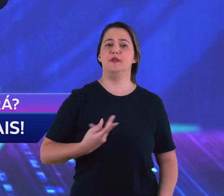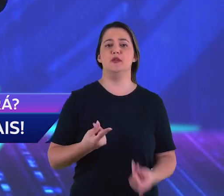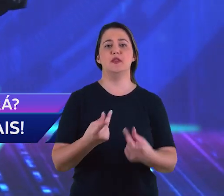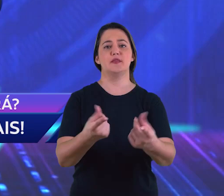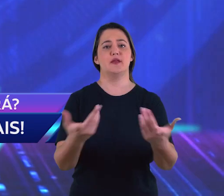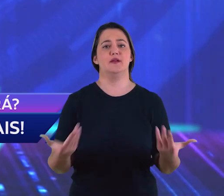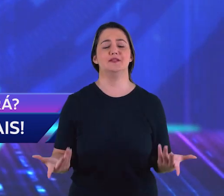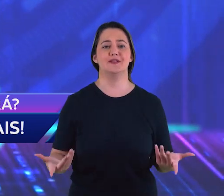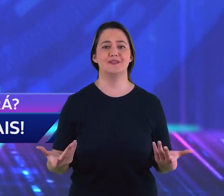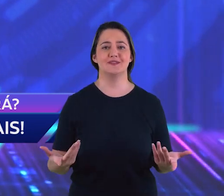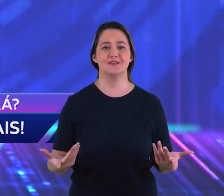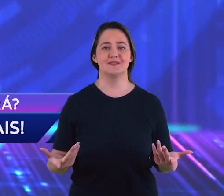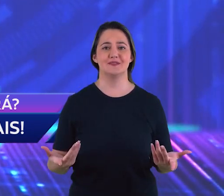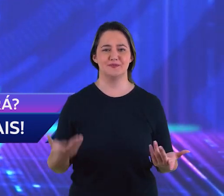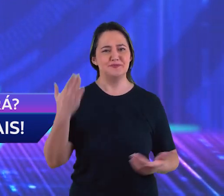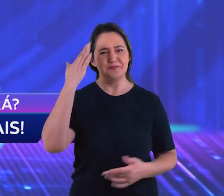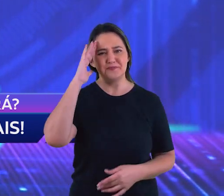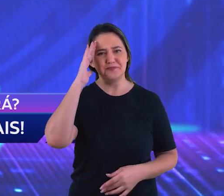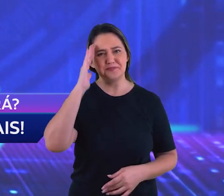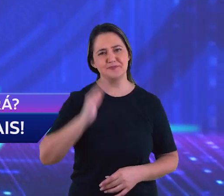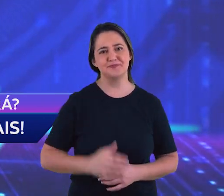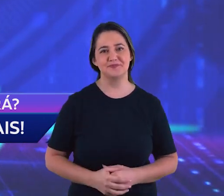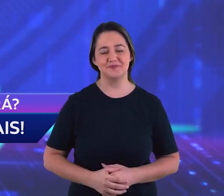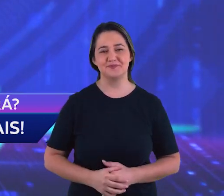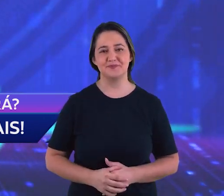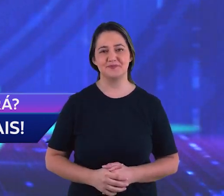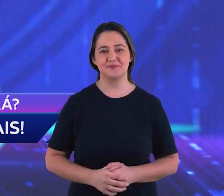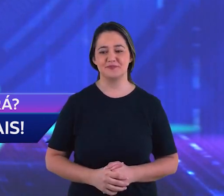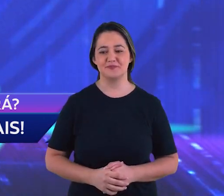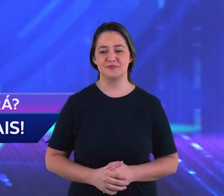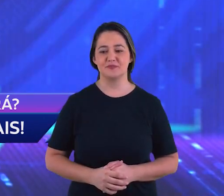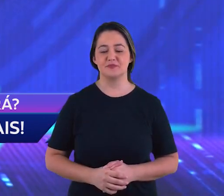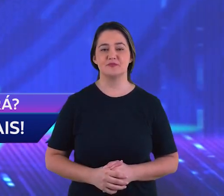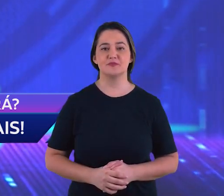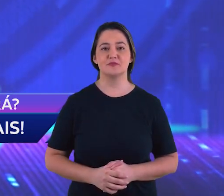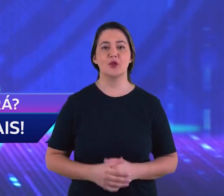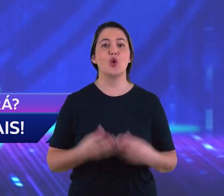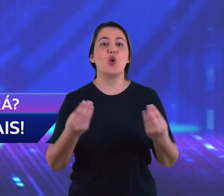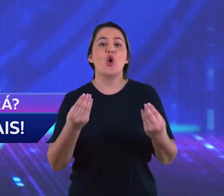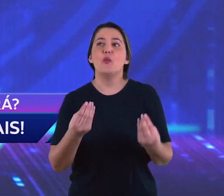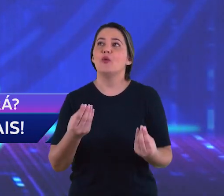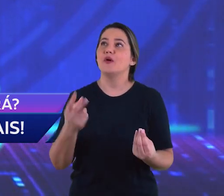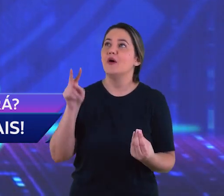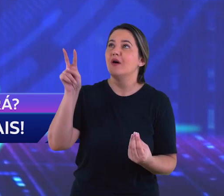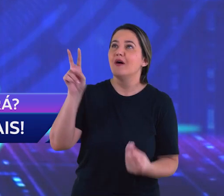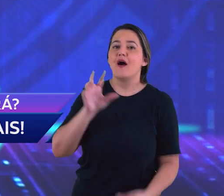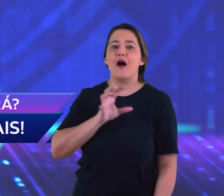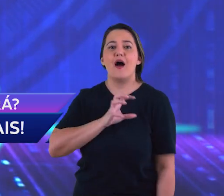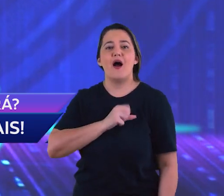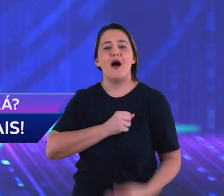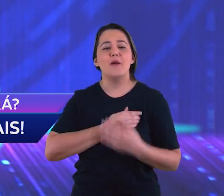de vivermos a vida eterna. Como não amar um Deus assim?